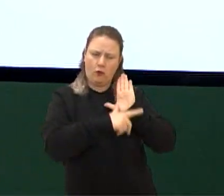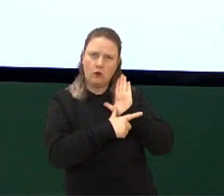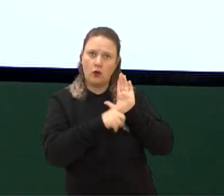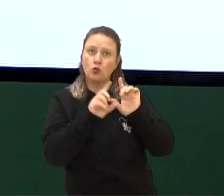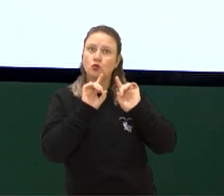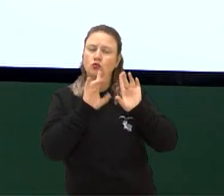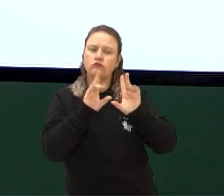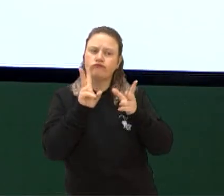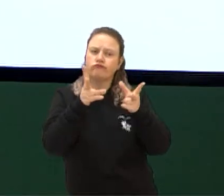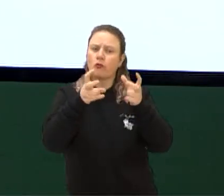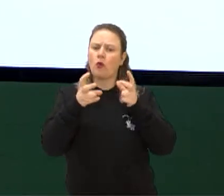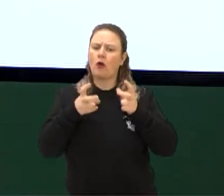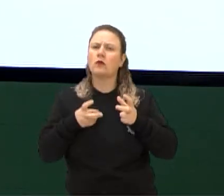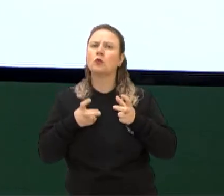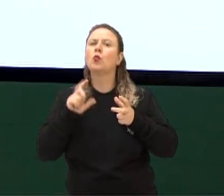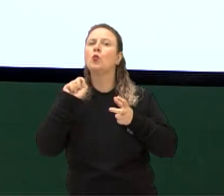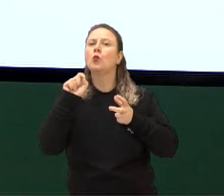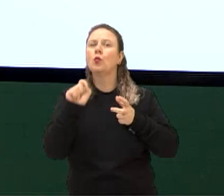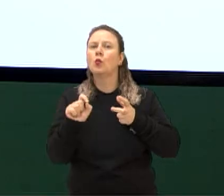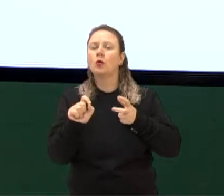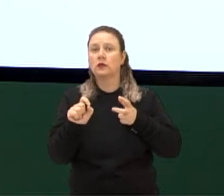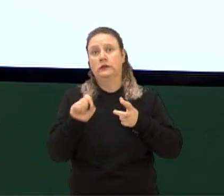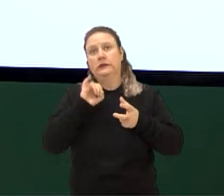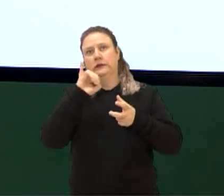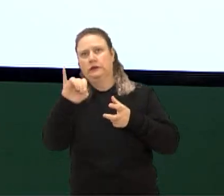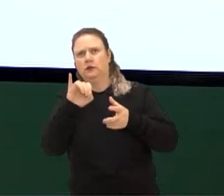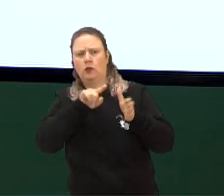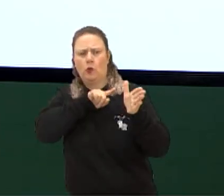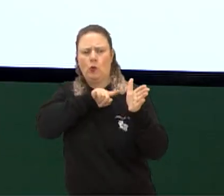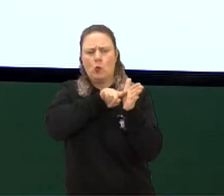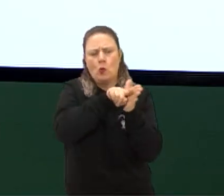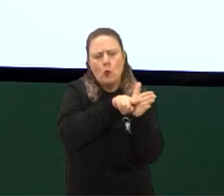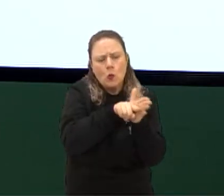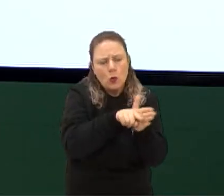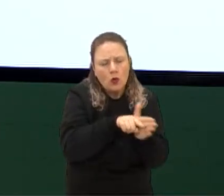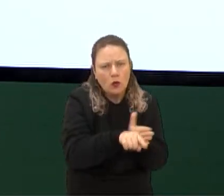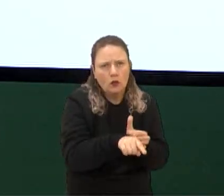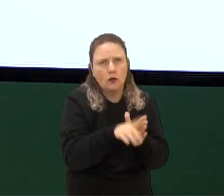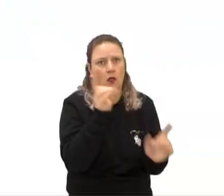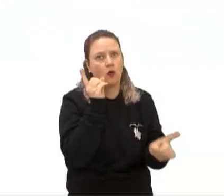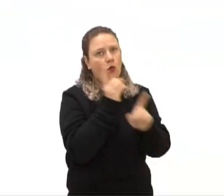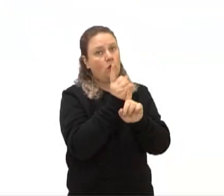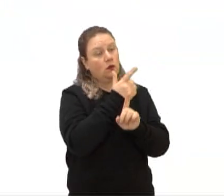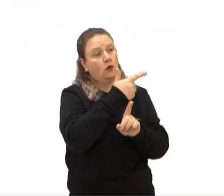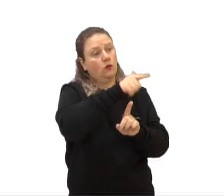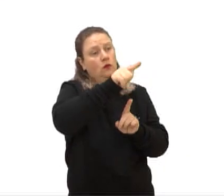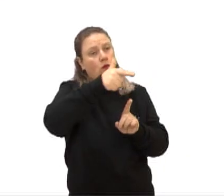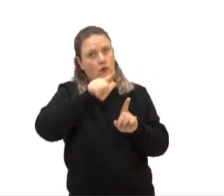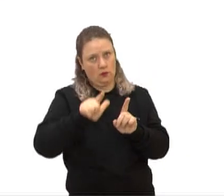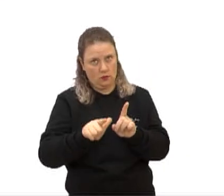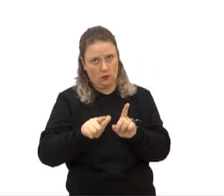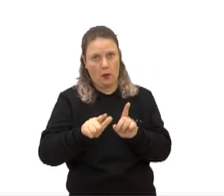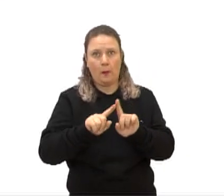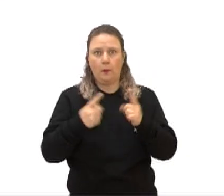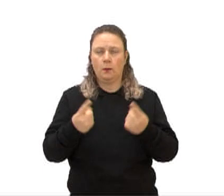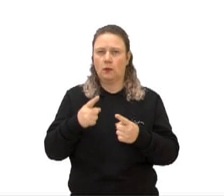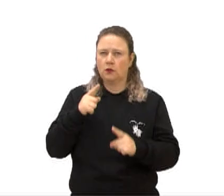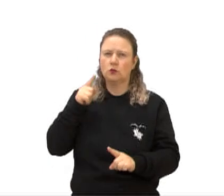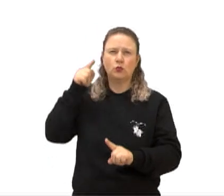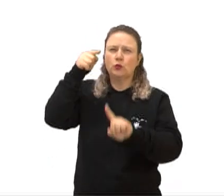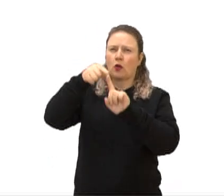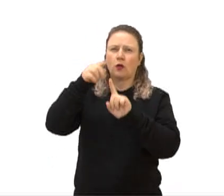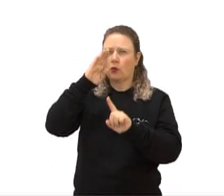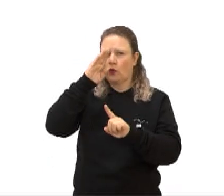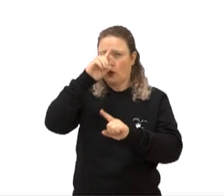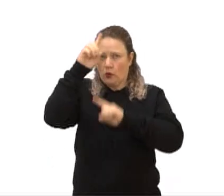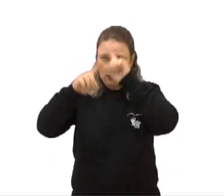identifiquei algumas aqui, mas se você for fazer uma pesquisa, você vai encontrar outras, tá? Mas a ideia central aqui é mais ou menos